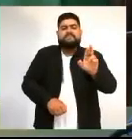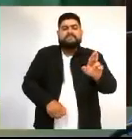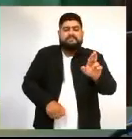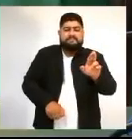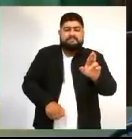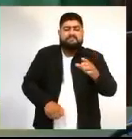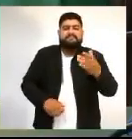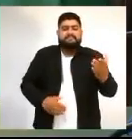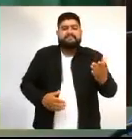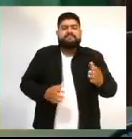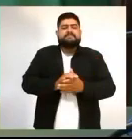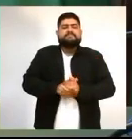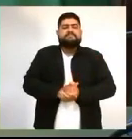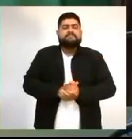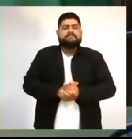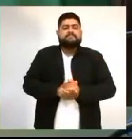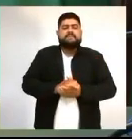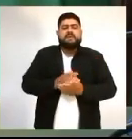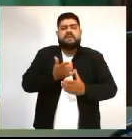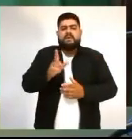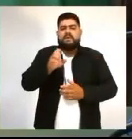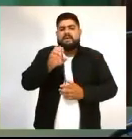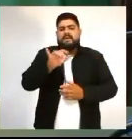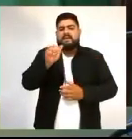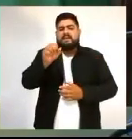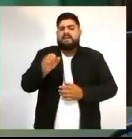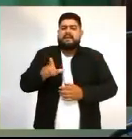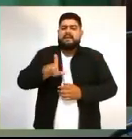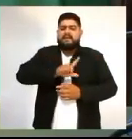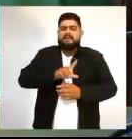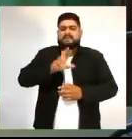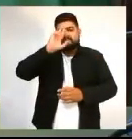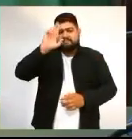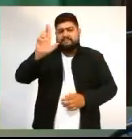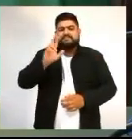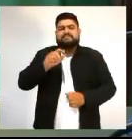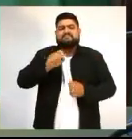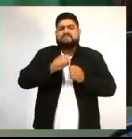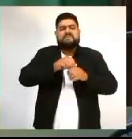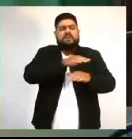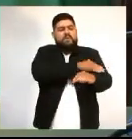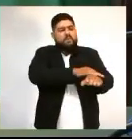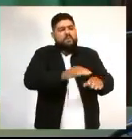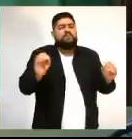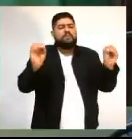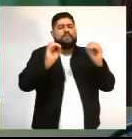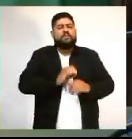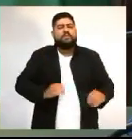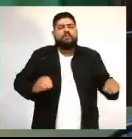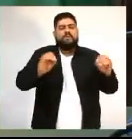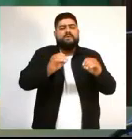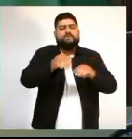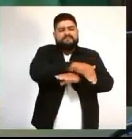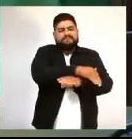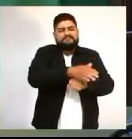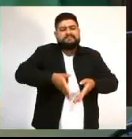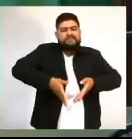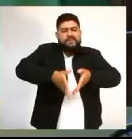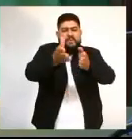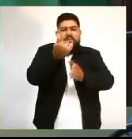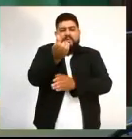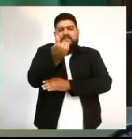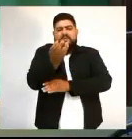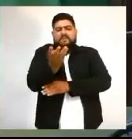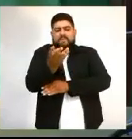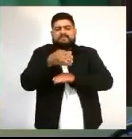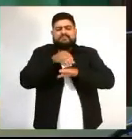com o Elias Rezende, que era o diretor do DR na época, não recuperaram mais a 64, que é uma linha importante de produção, de escoação